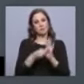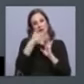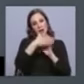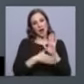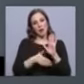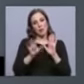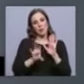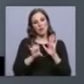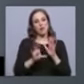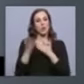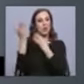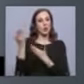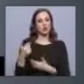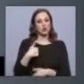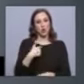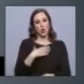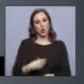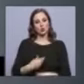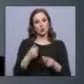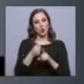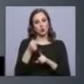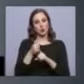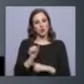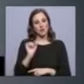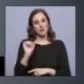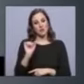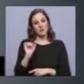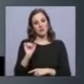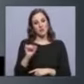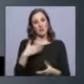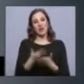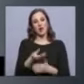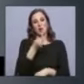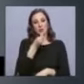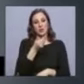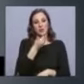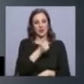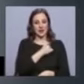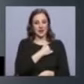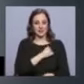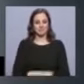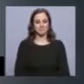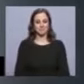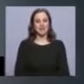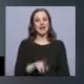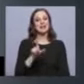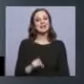homenagem que eu tenho muito a luta delas para poder para um amigo para casa e